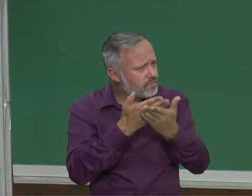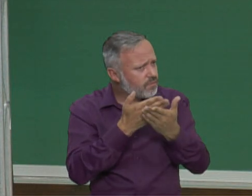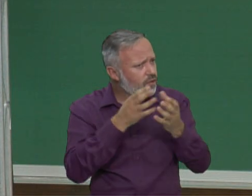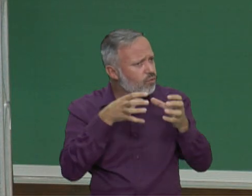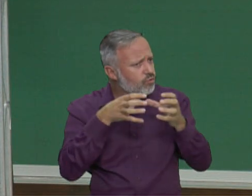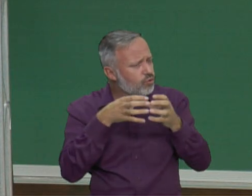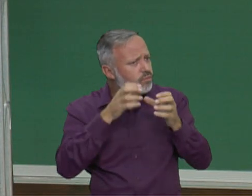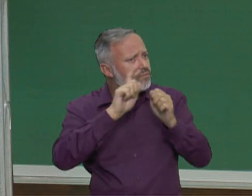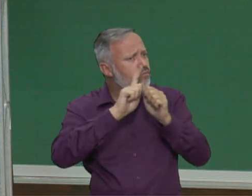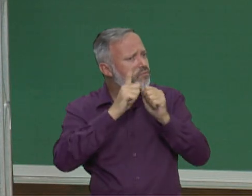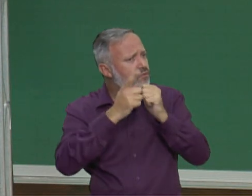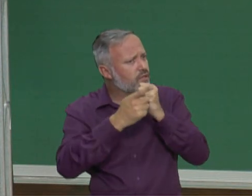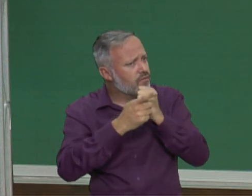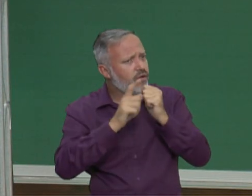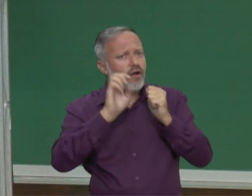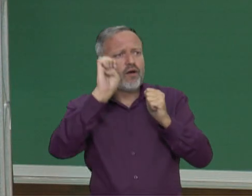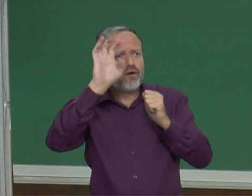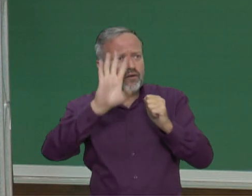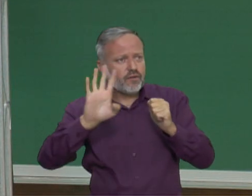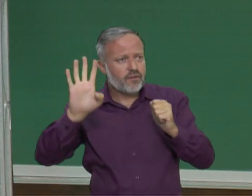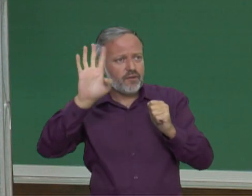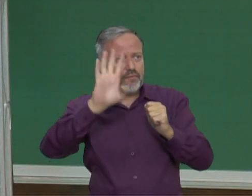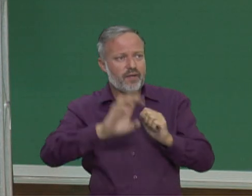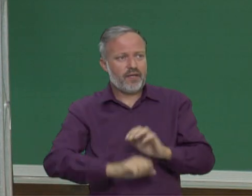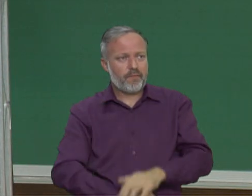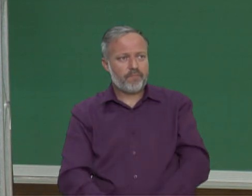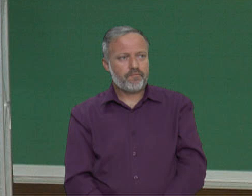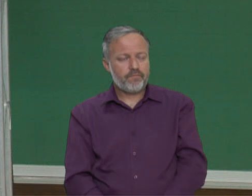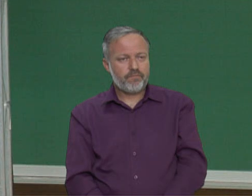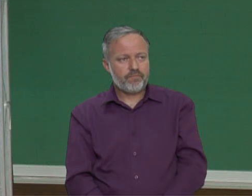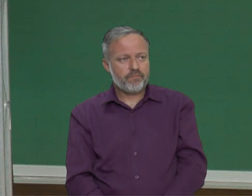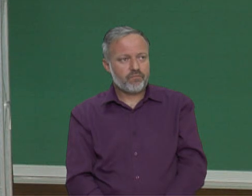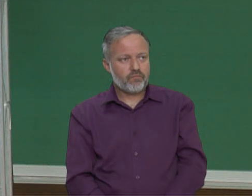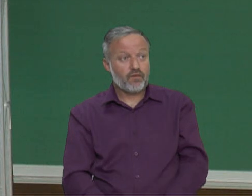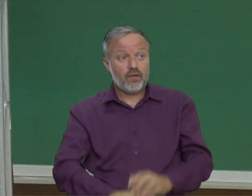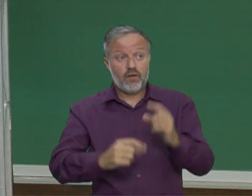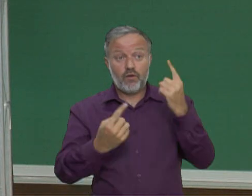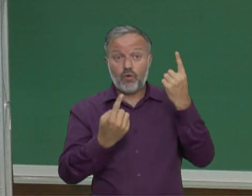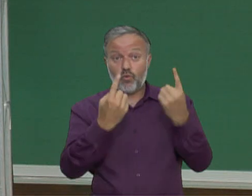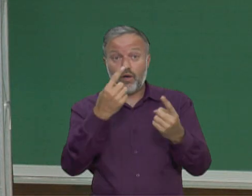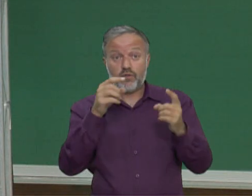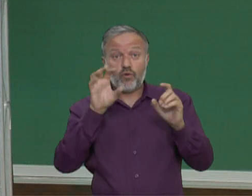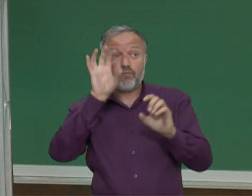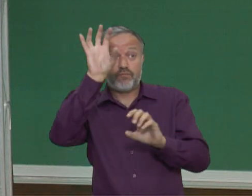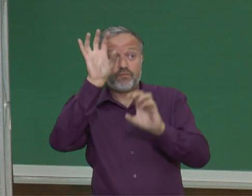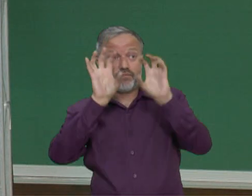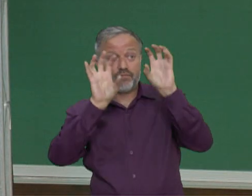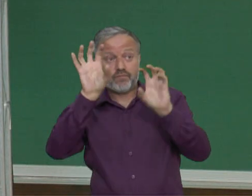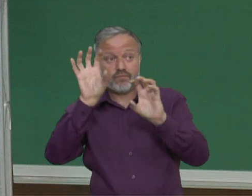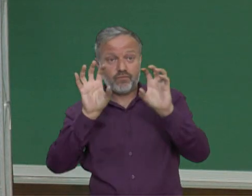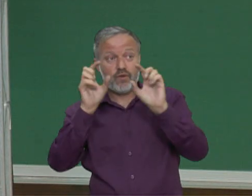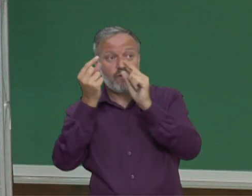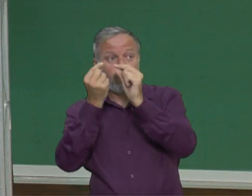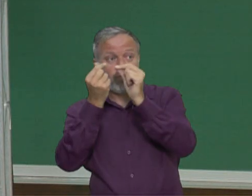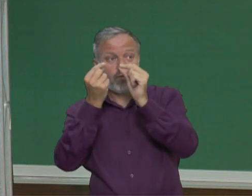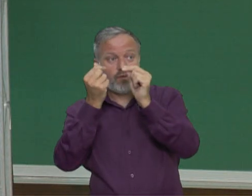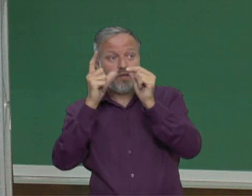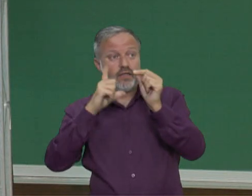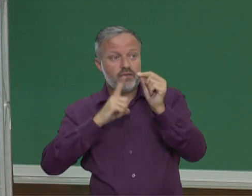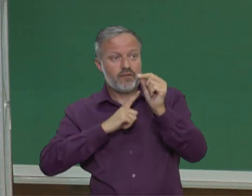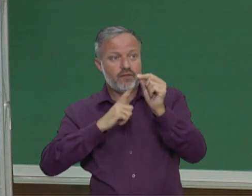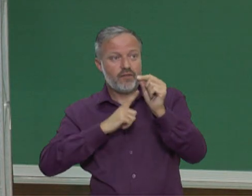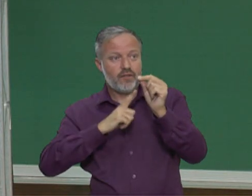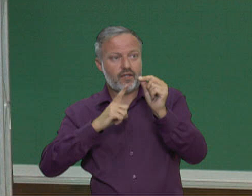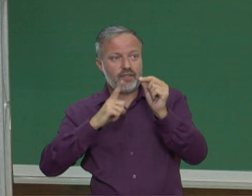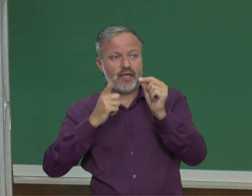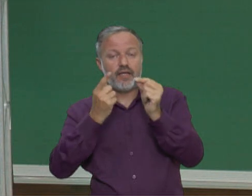assistir. Vamos lá? Próximo slide. Qual dos blocos econômicos abaixo possui união econômica